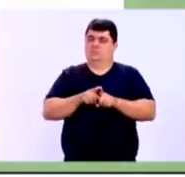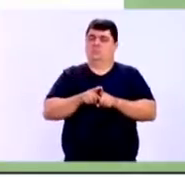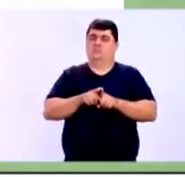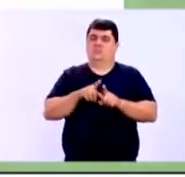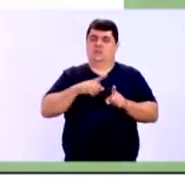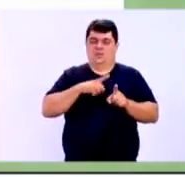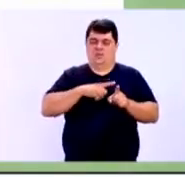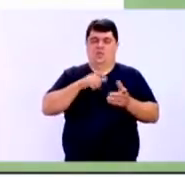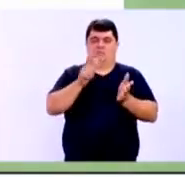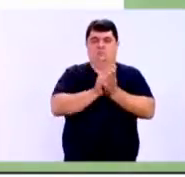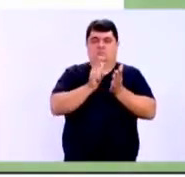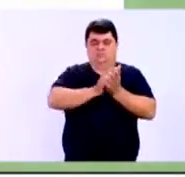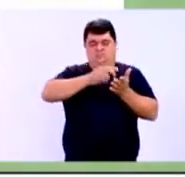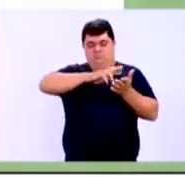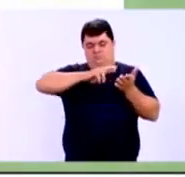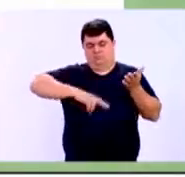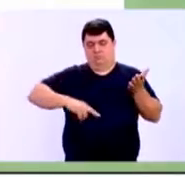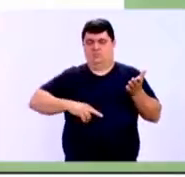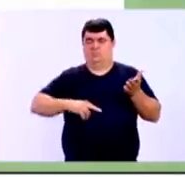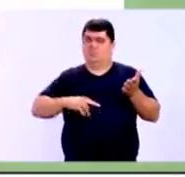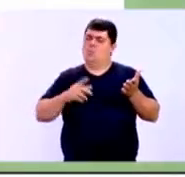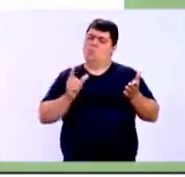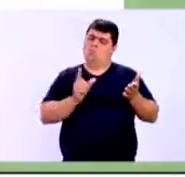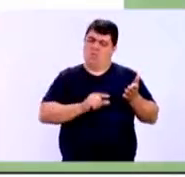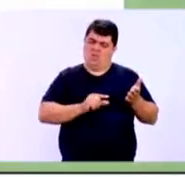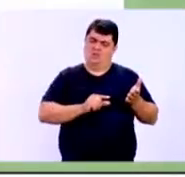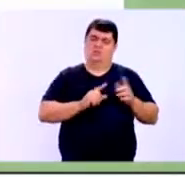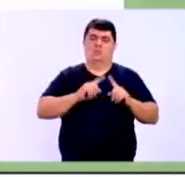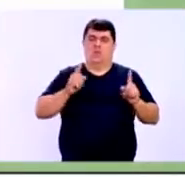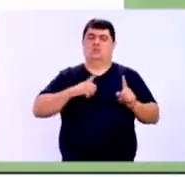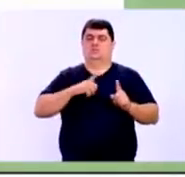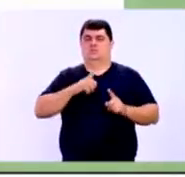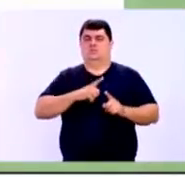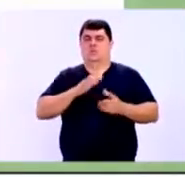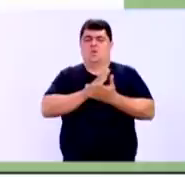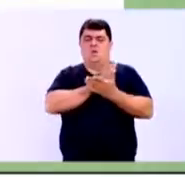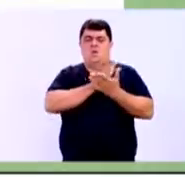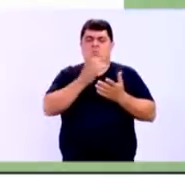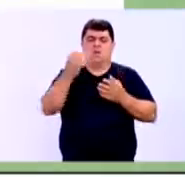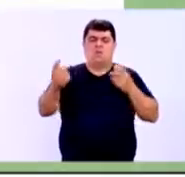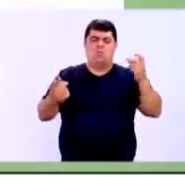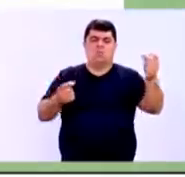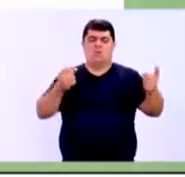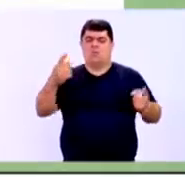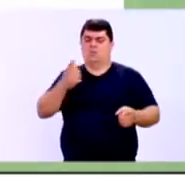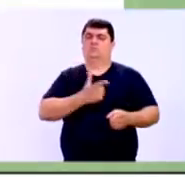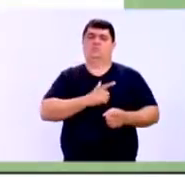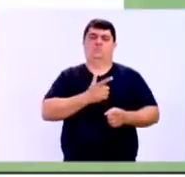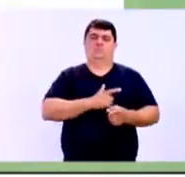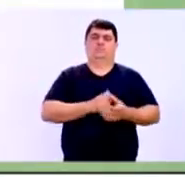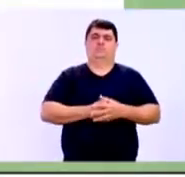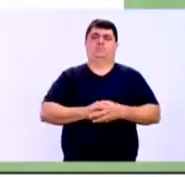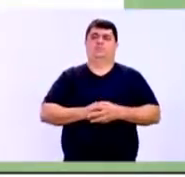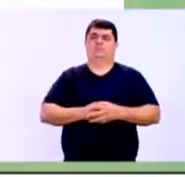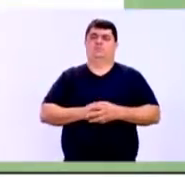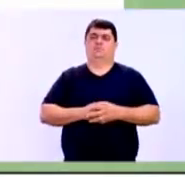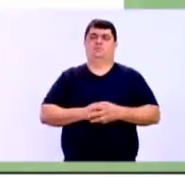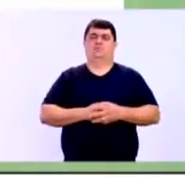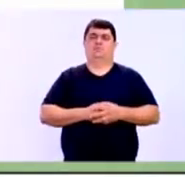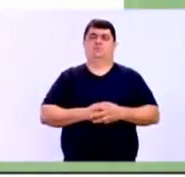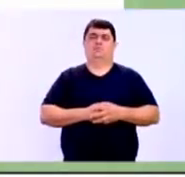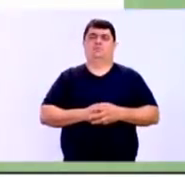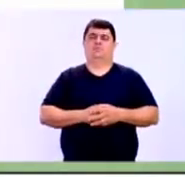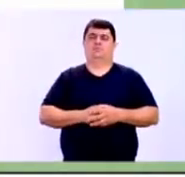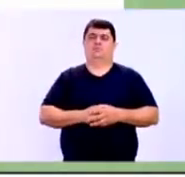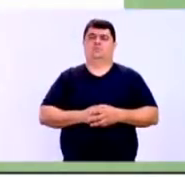inventários periódicos. Claro que em bem menos lugares, em poucos lugares, e não como antigamente que era a